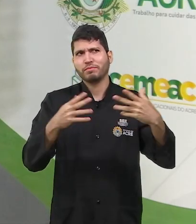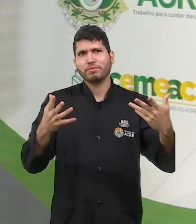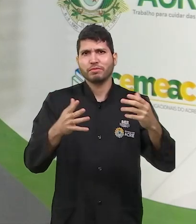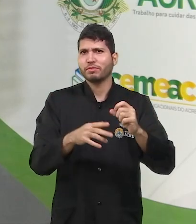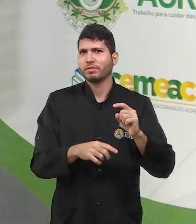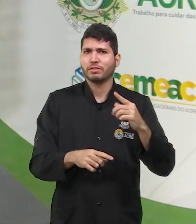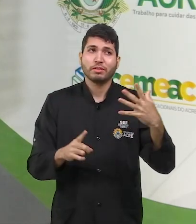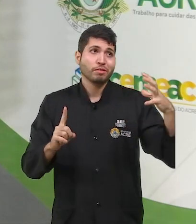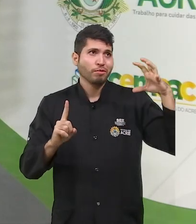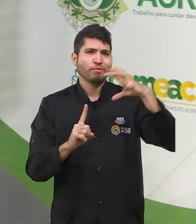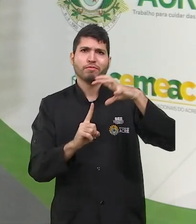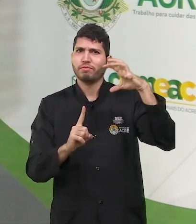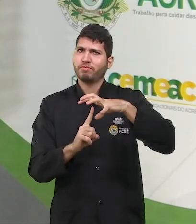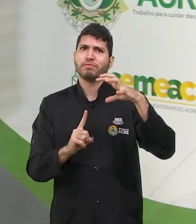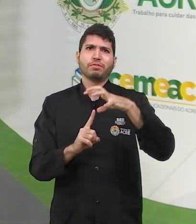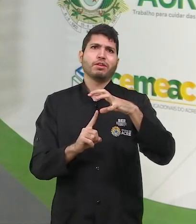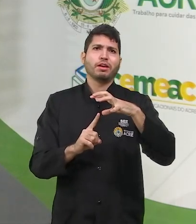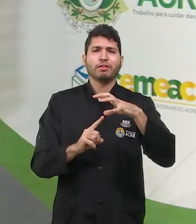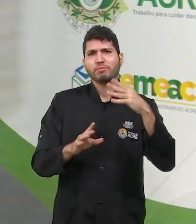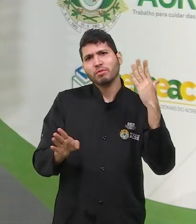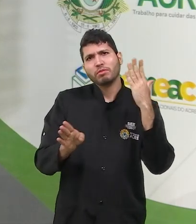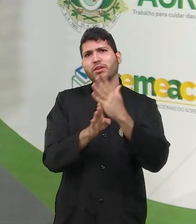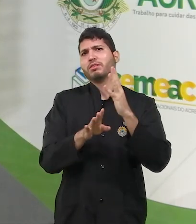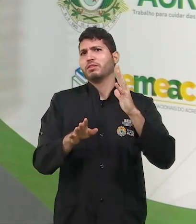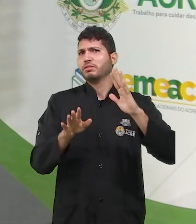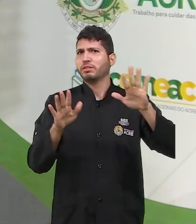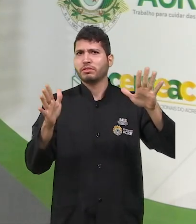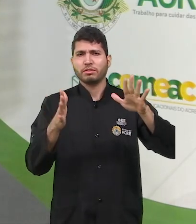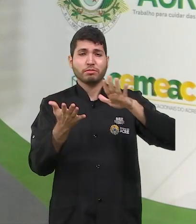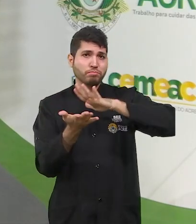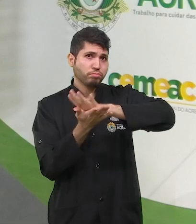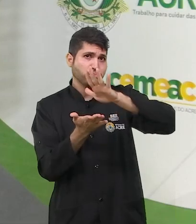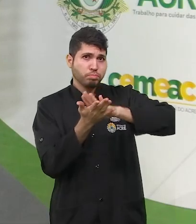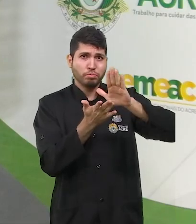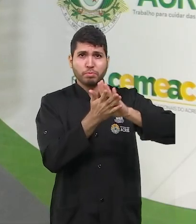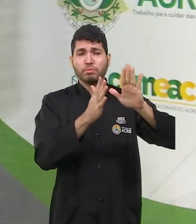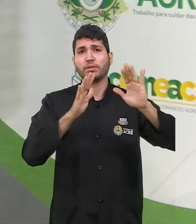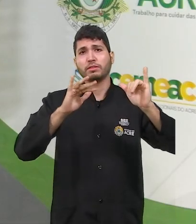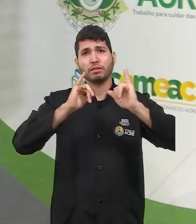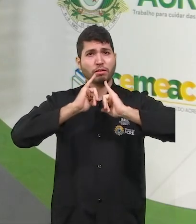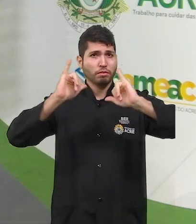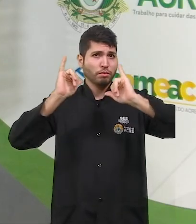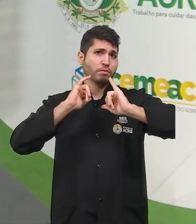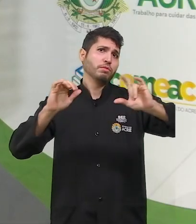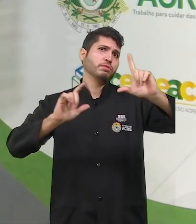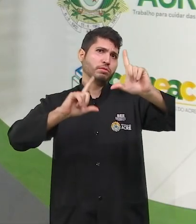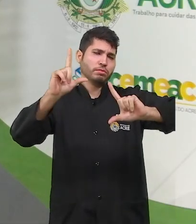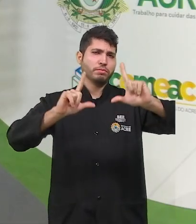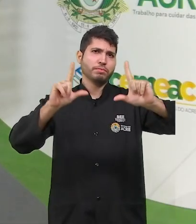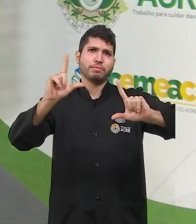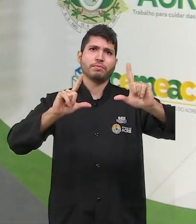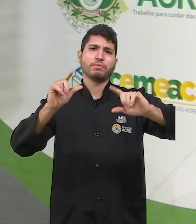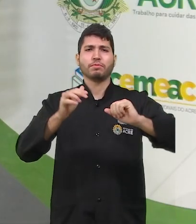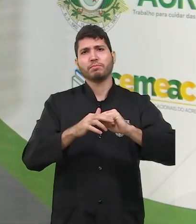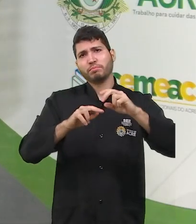isso acaba sendo determinado e você acaba tentando se encaixar dentro disso tudo. Por isso, cultura de massa, porque